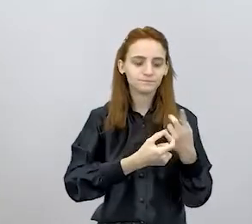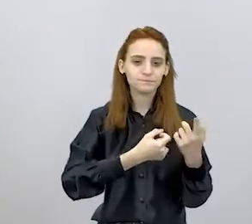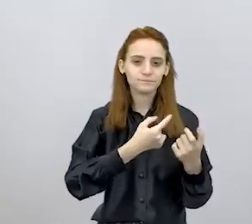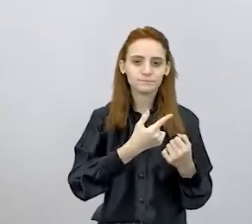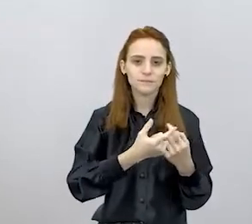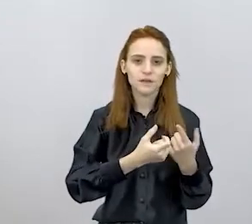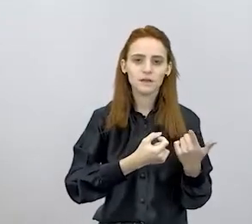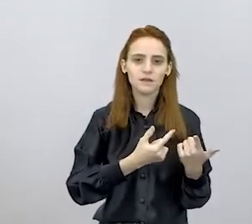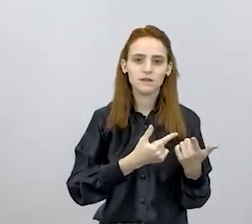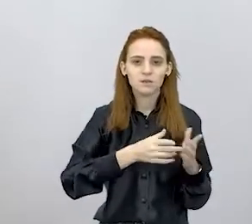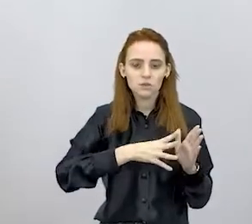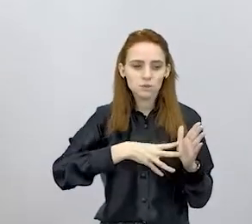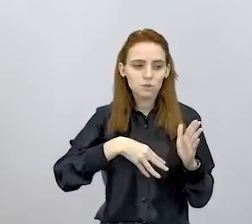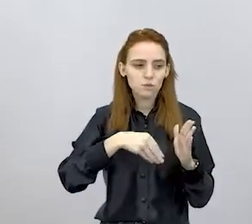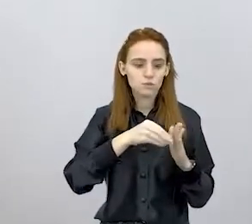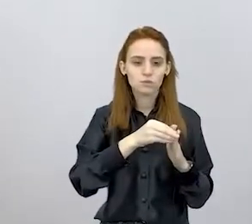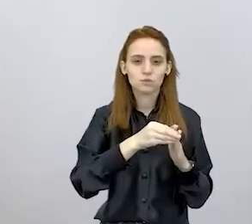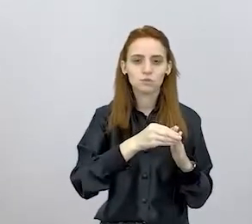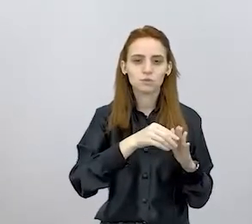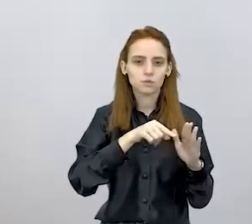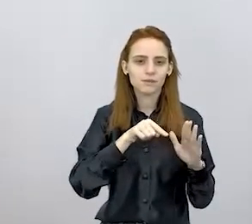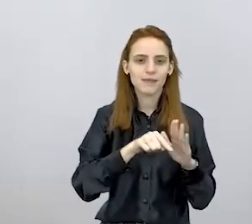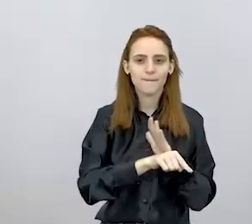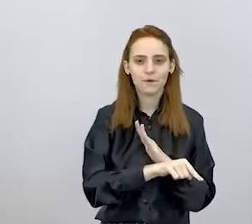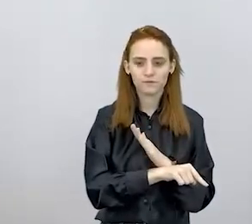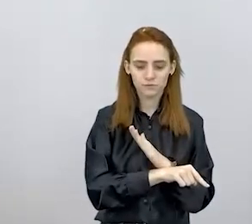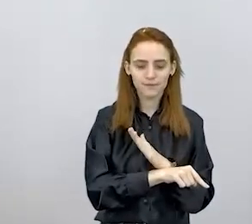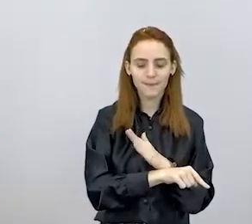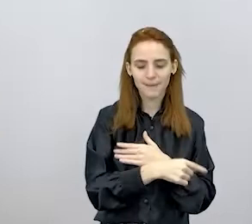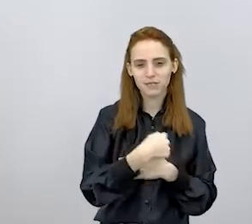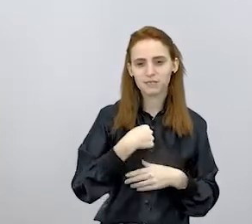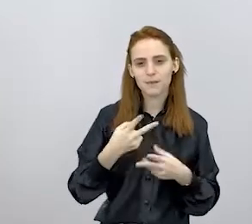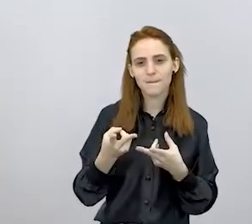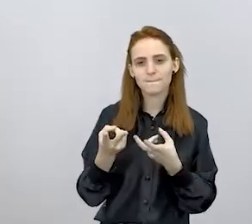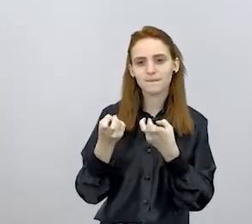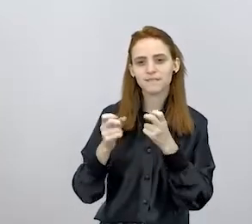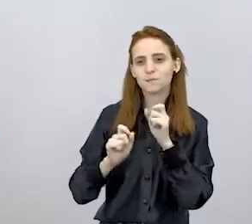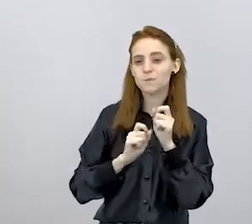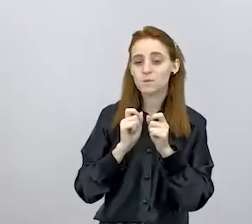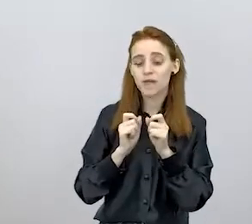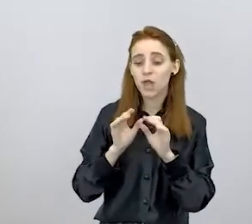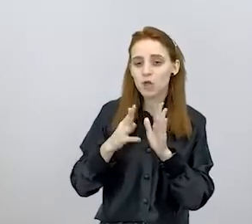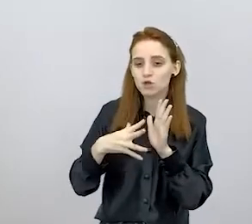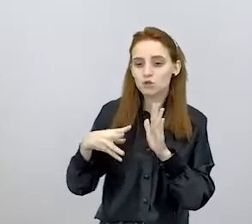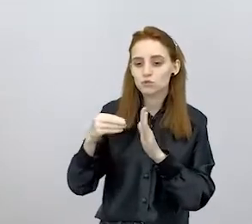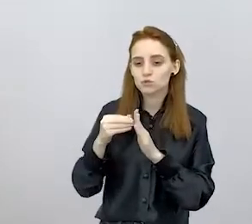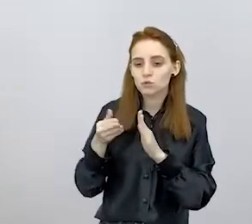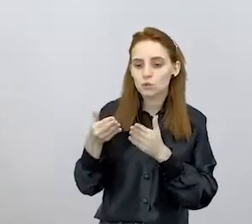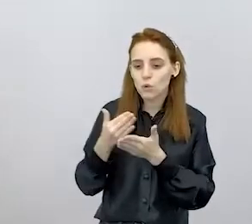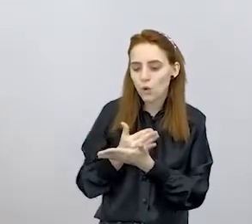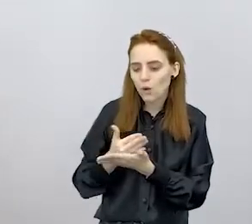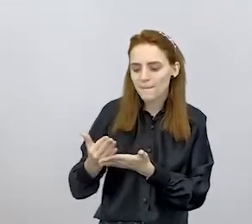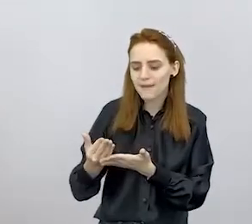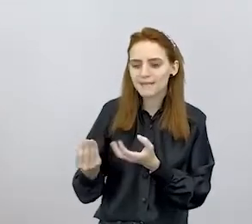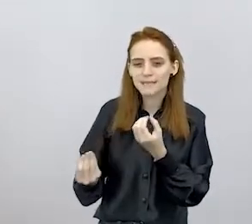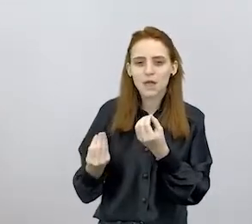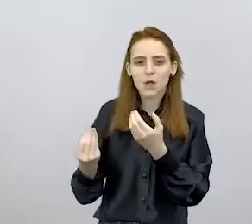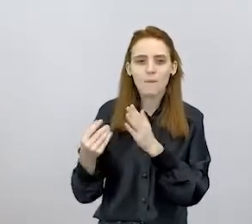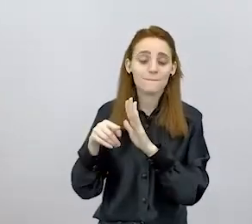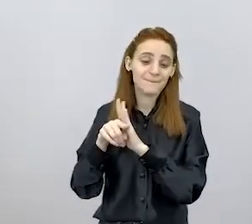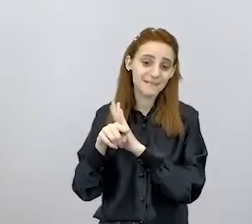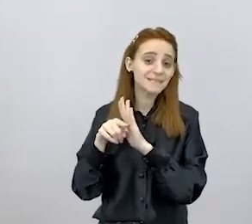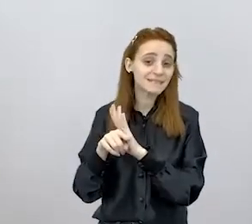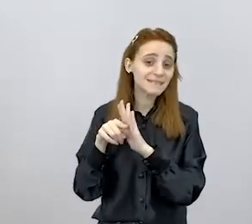de todos os itinerários, de todos os aprofundamentos, eu vi que todos estavam nesse processo. A gente começa investigando, começa analisando,